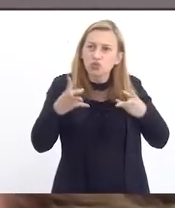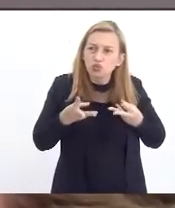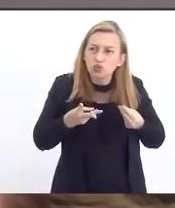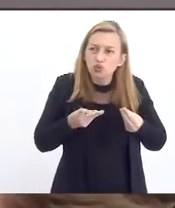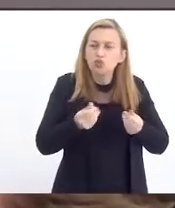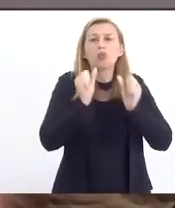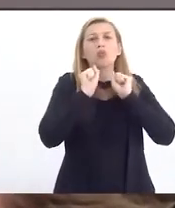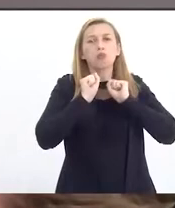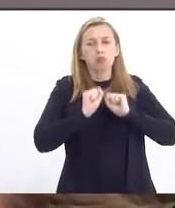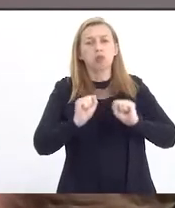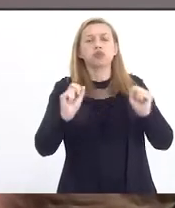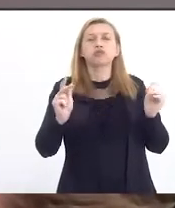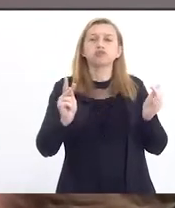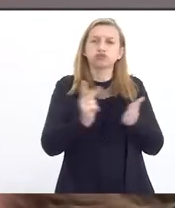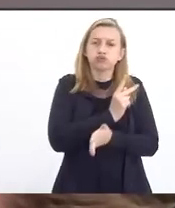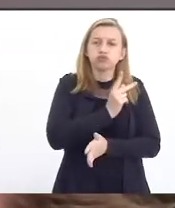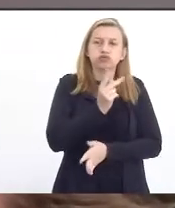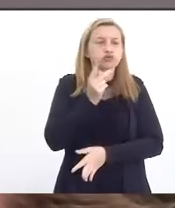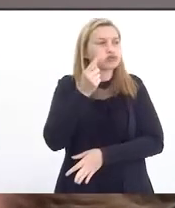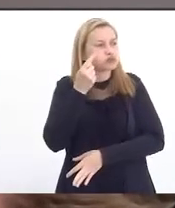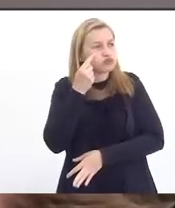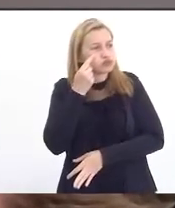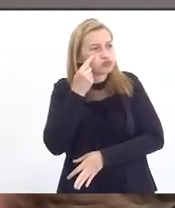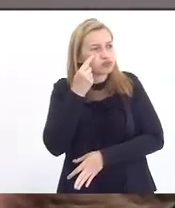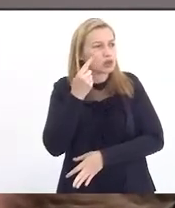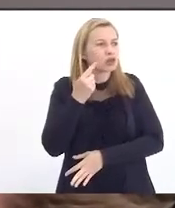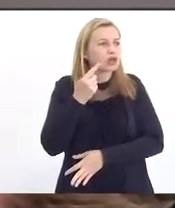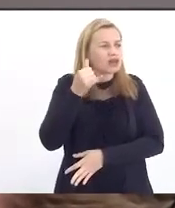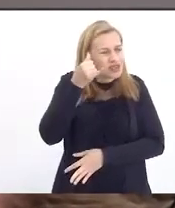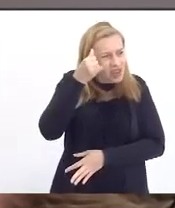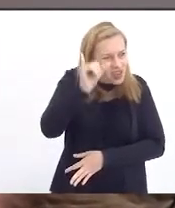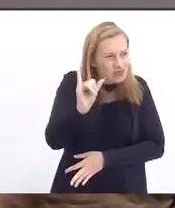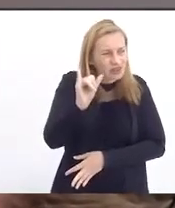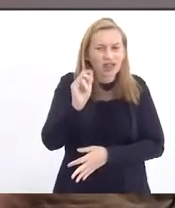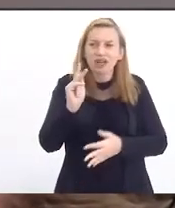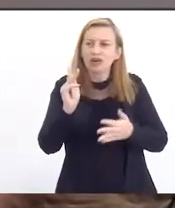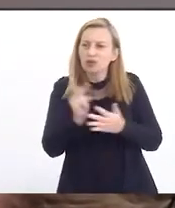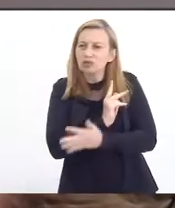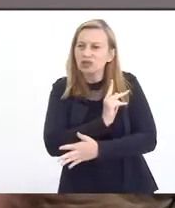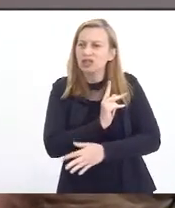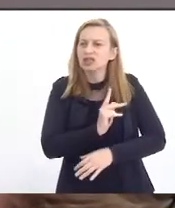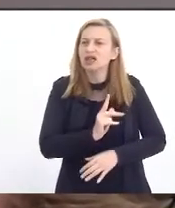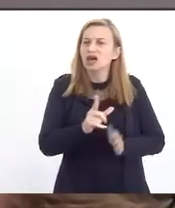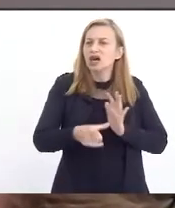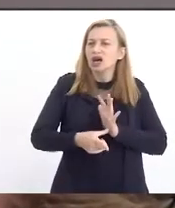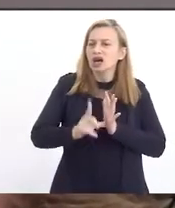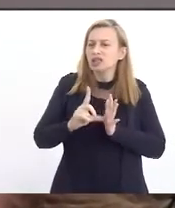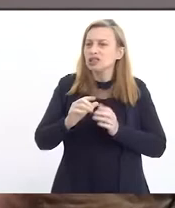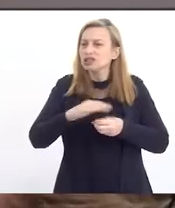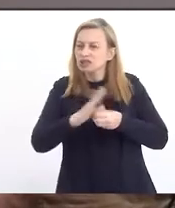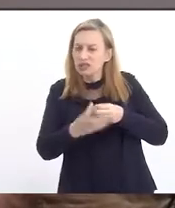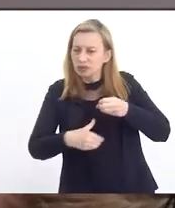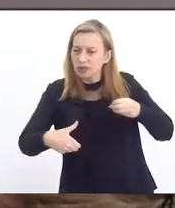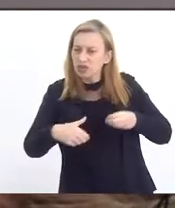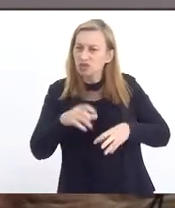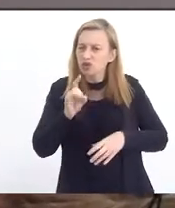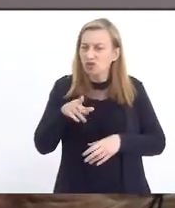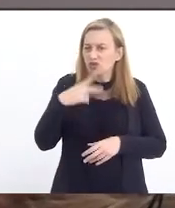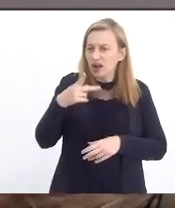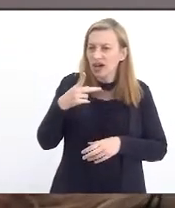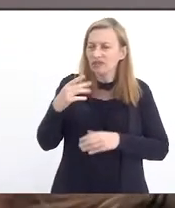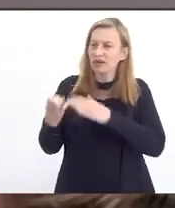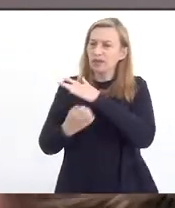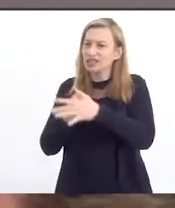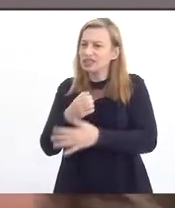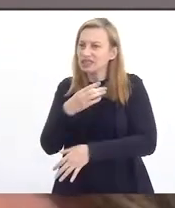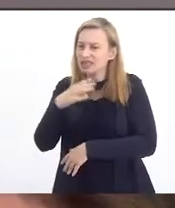podem acontecer. A gente está tentando evitar que isso aconteça. A gente, antes saneamento, falávamos só de SEDAI.